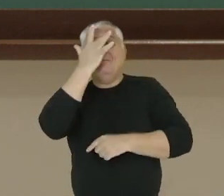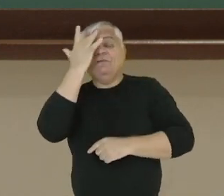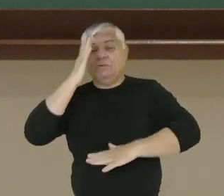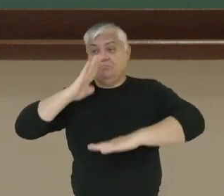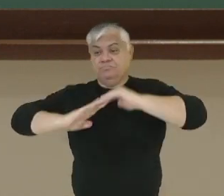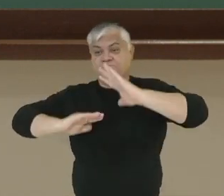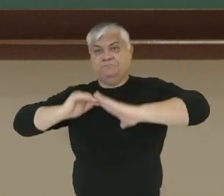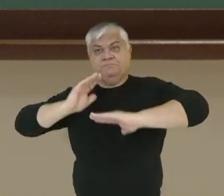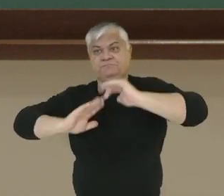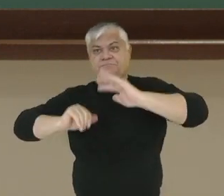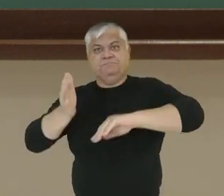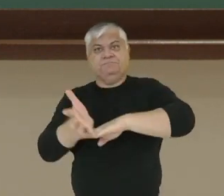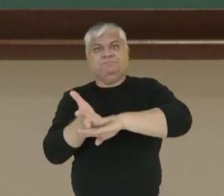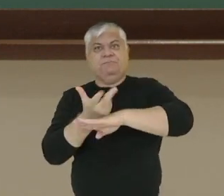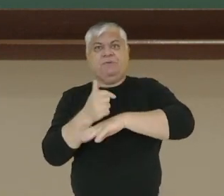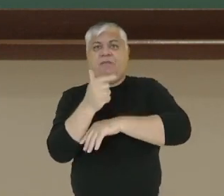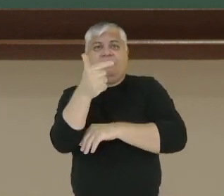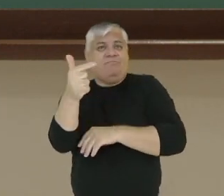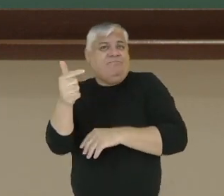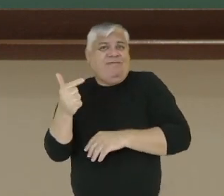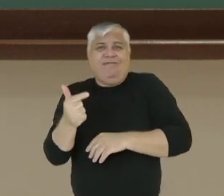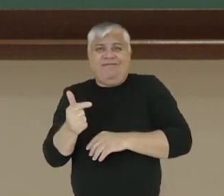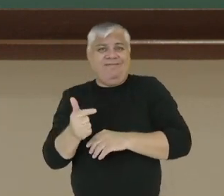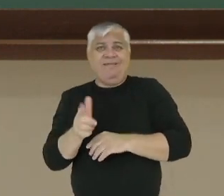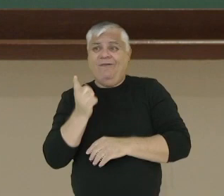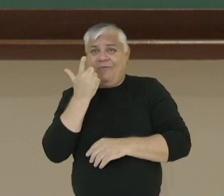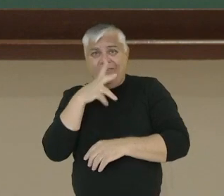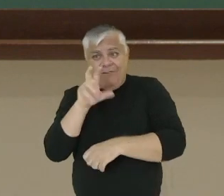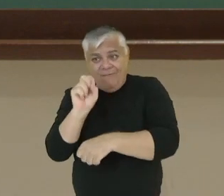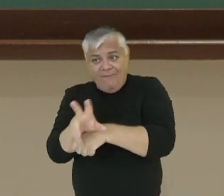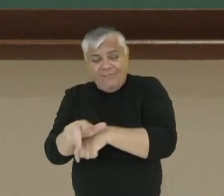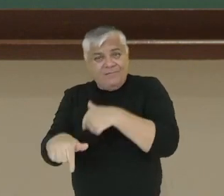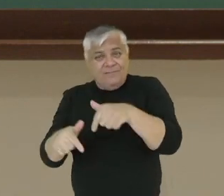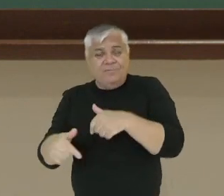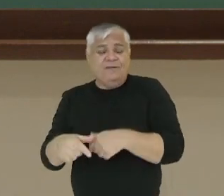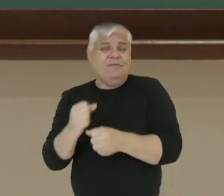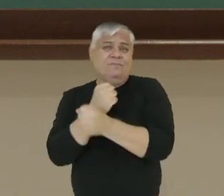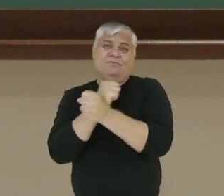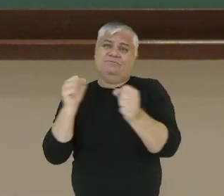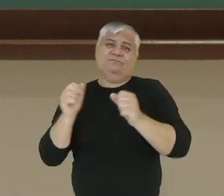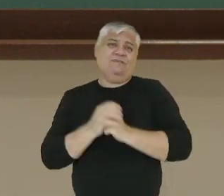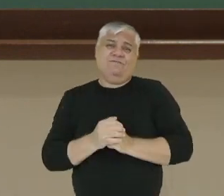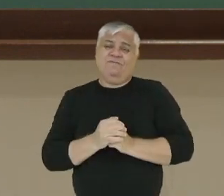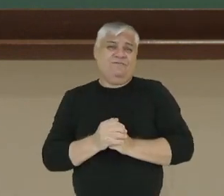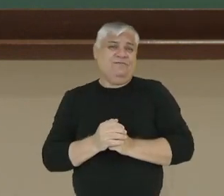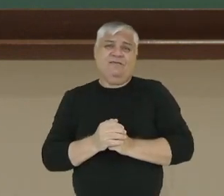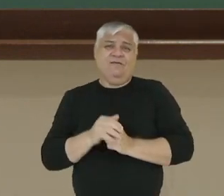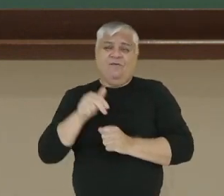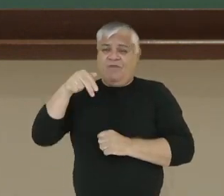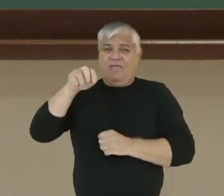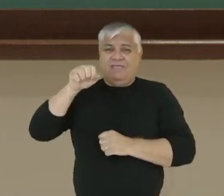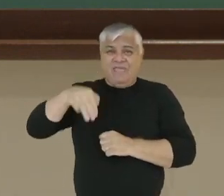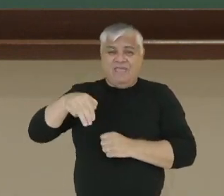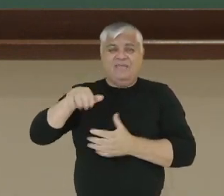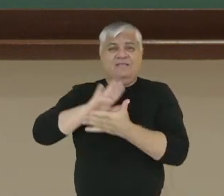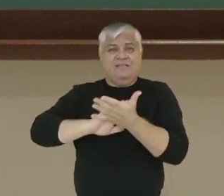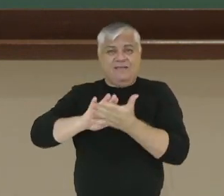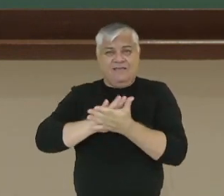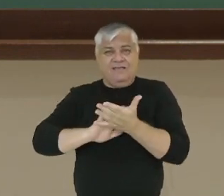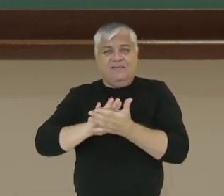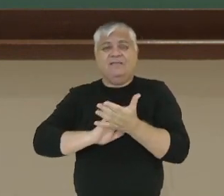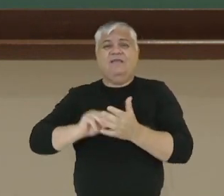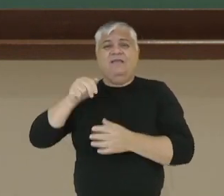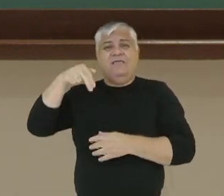obra qualificada e não vão conseguir esse emprego. O que é o neném? Nem trabalha, nem estuda. O que